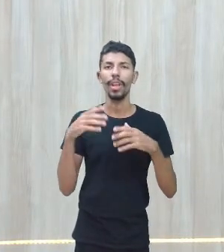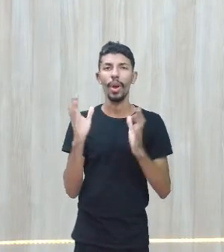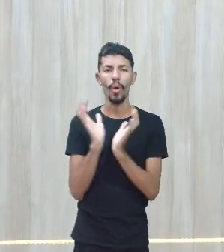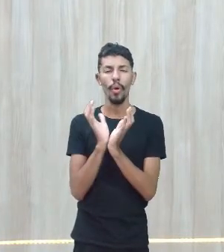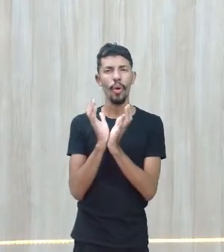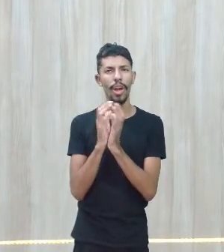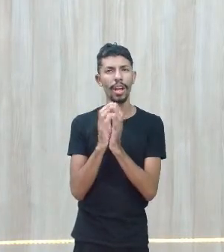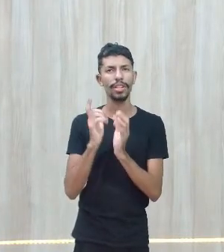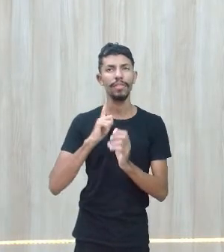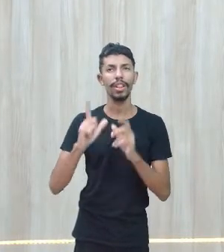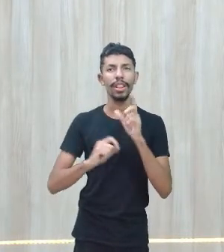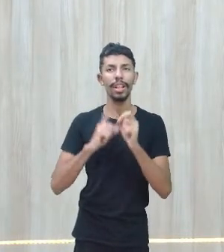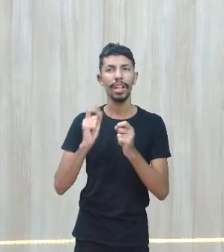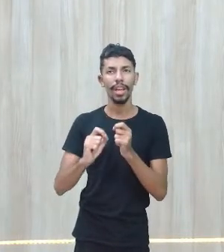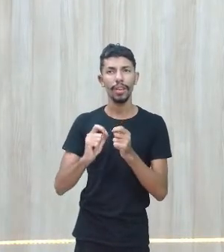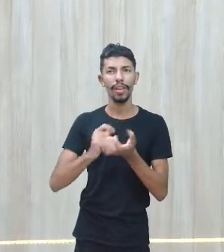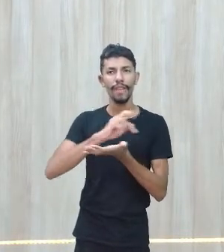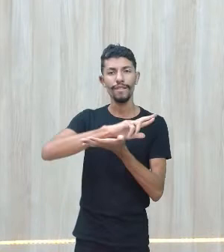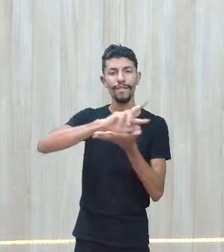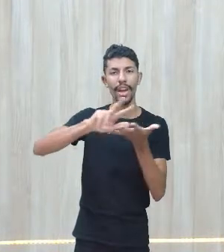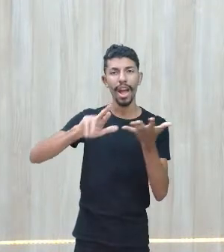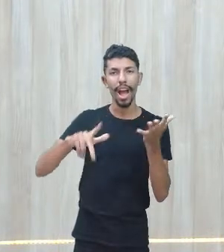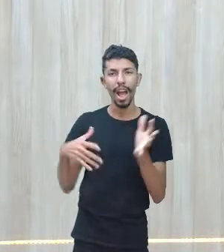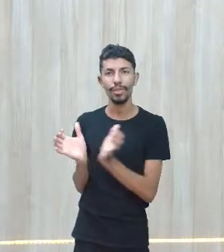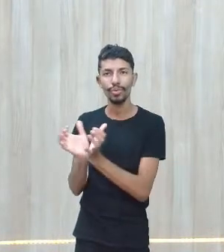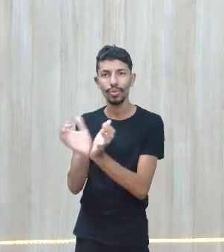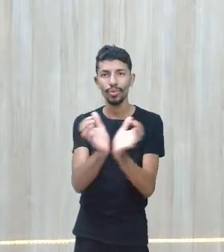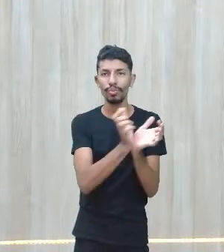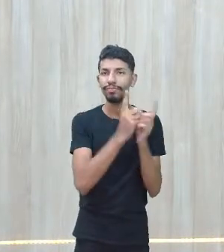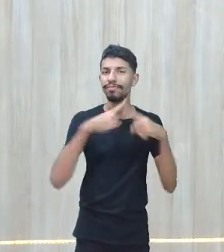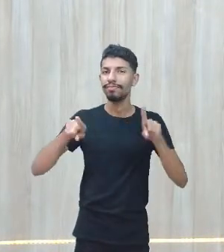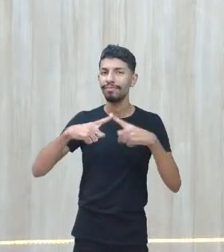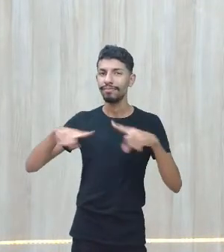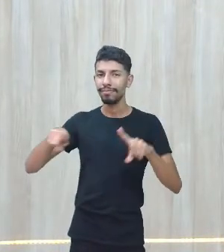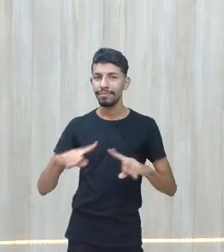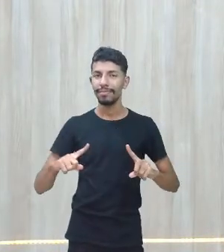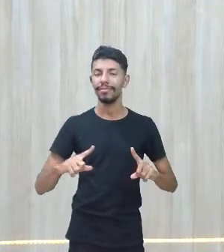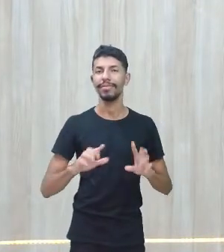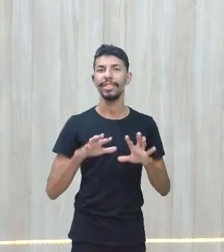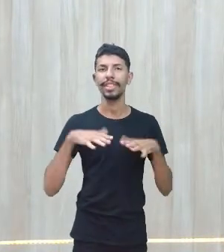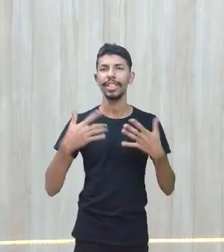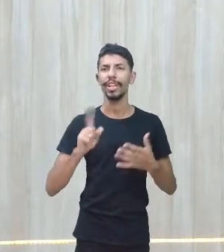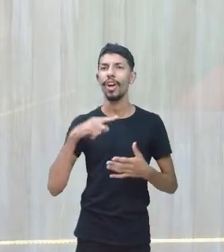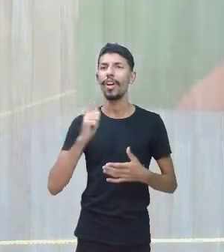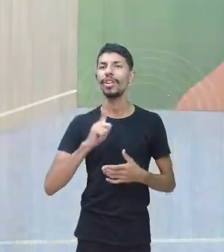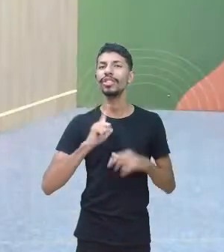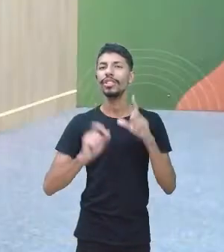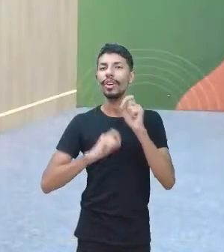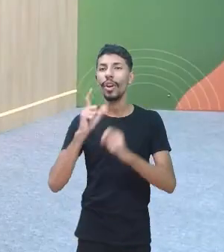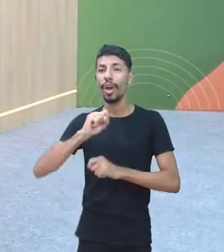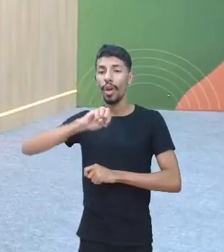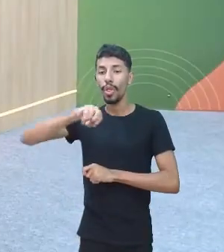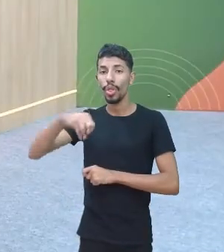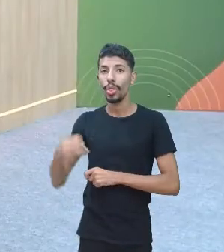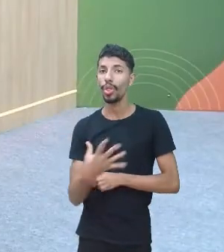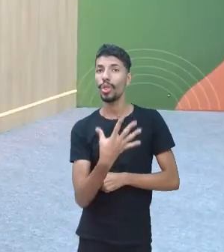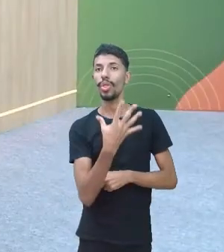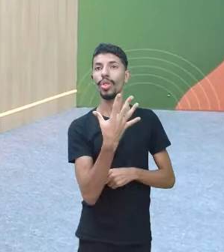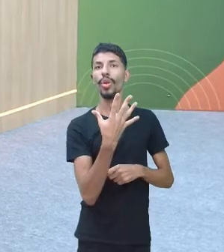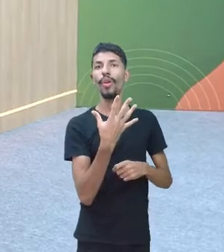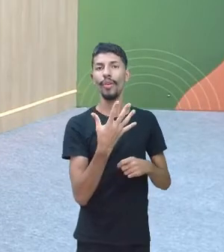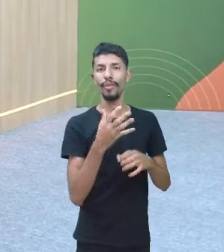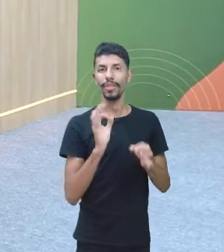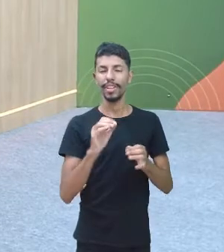à proliferação de diversas bandas. E aí a gente vai ter uma nova roupagem. Então, tipo,